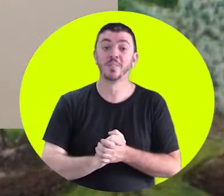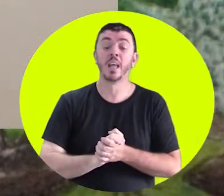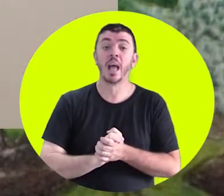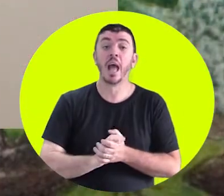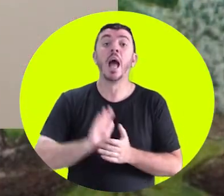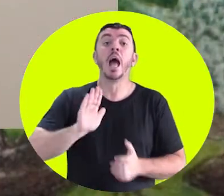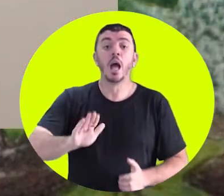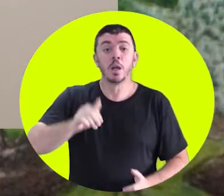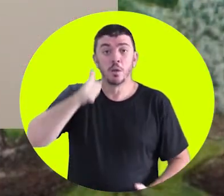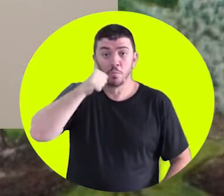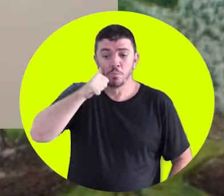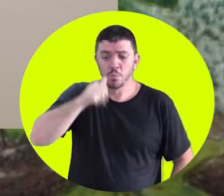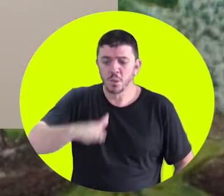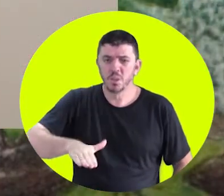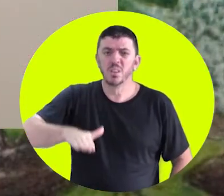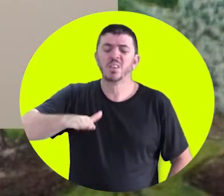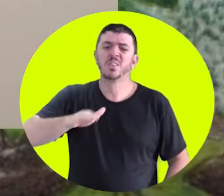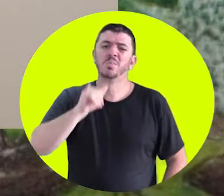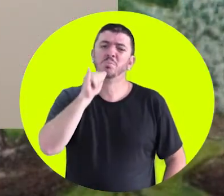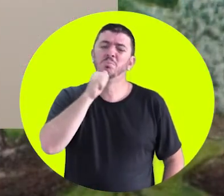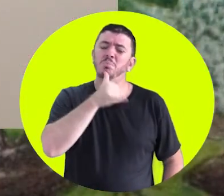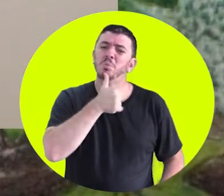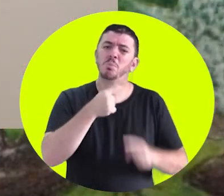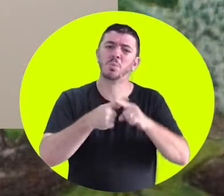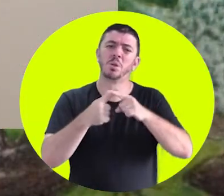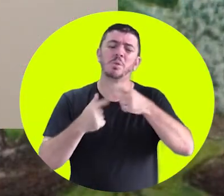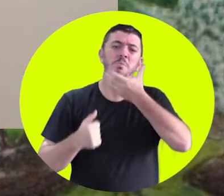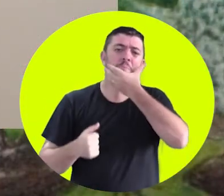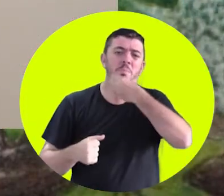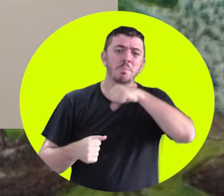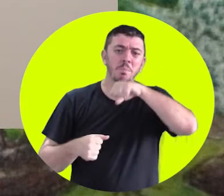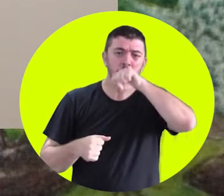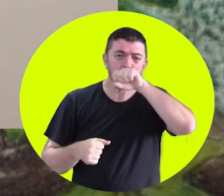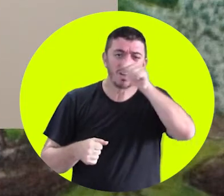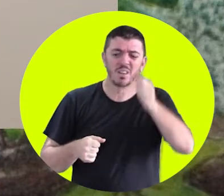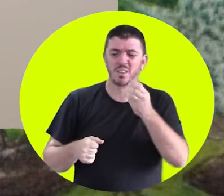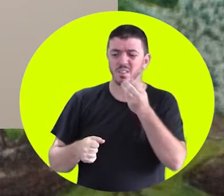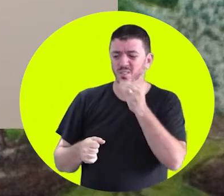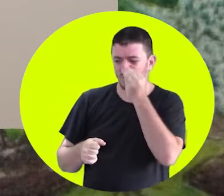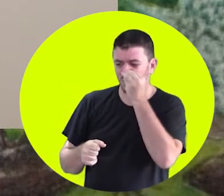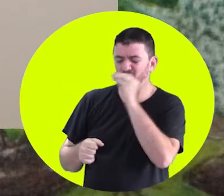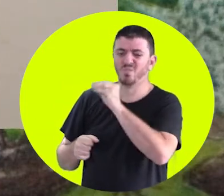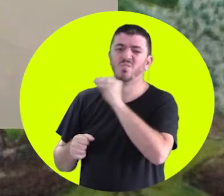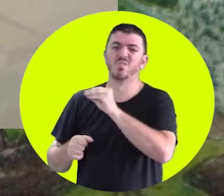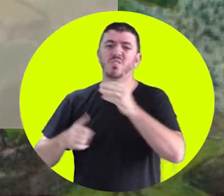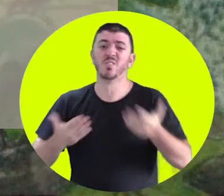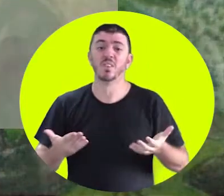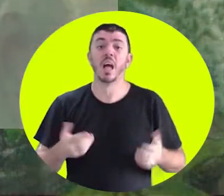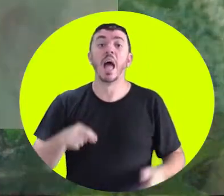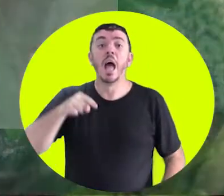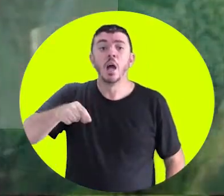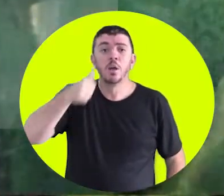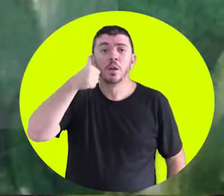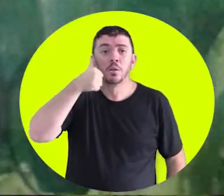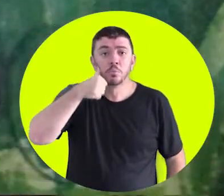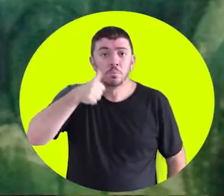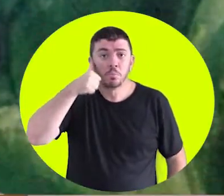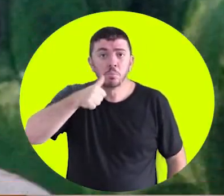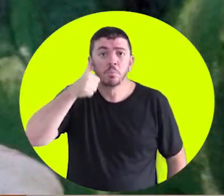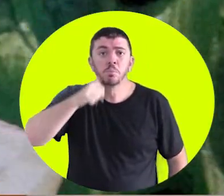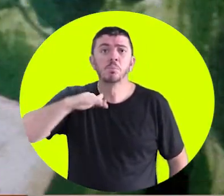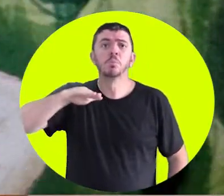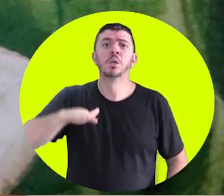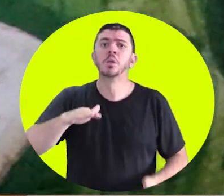foi ficando muito triste com o desprezo do pai, muito triste. E um dia, sem ficar doente, sem ser picada por uma